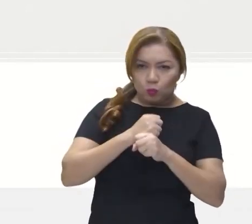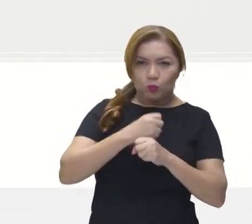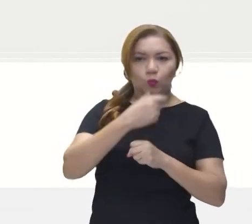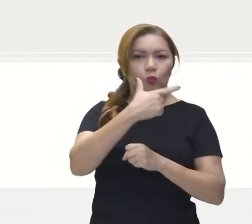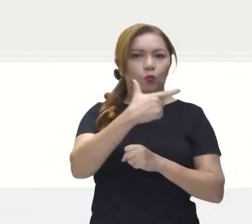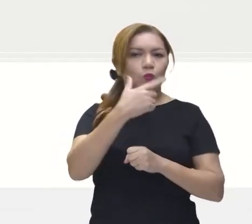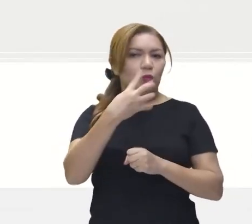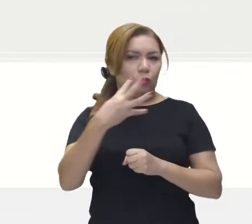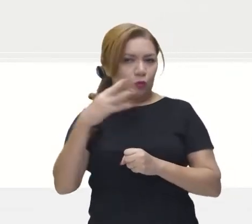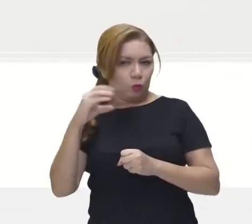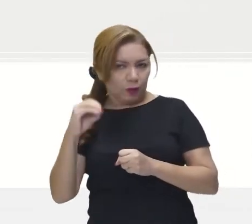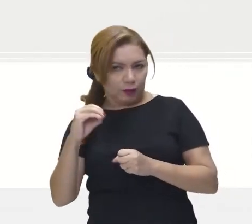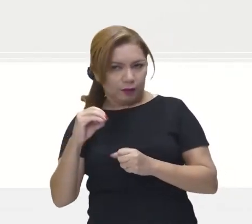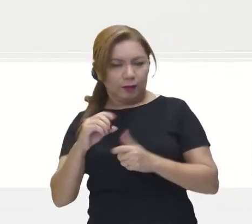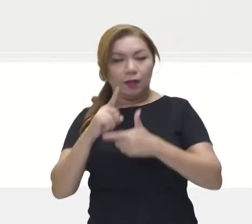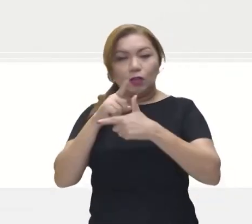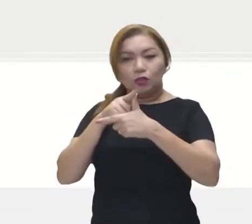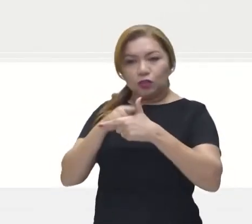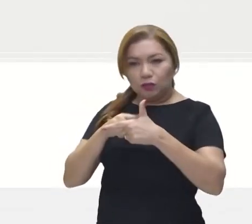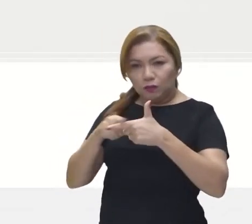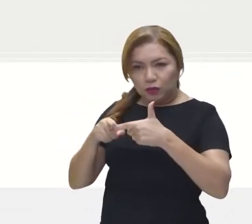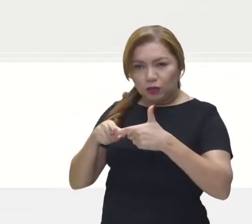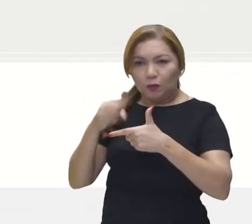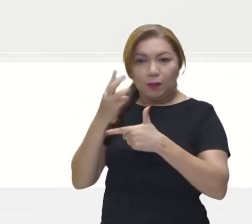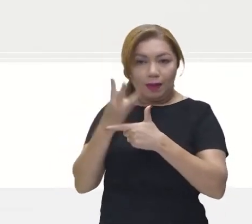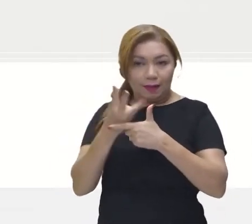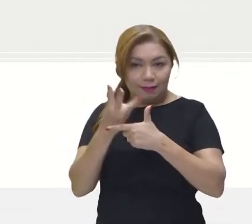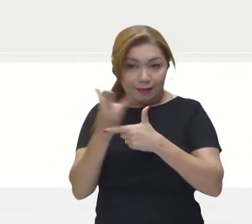que vai dar aqui 240.